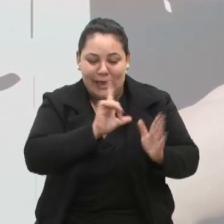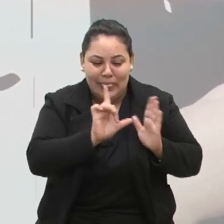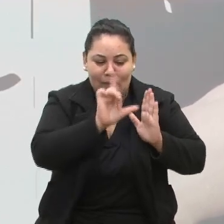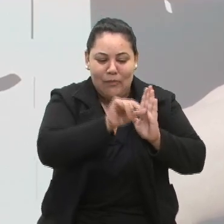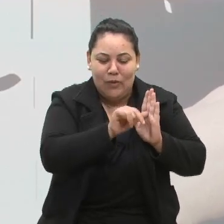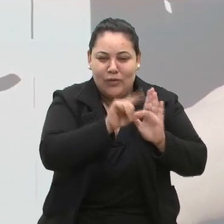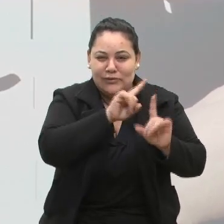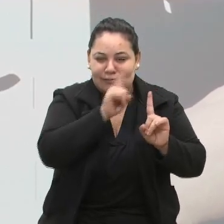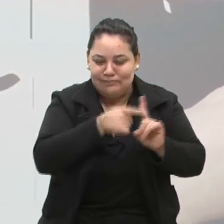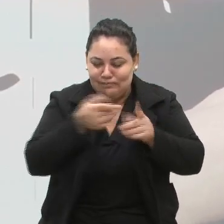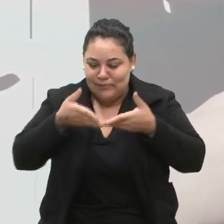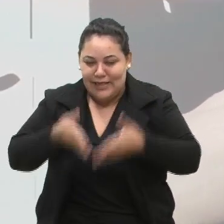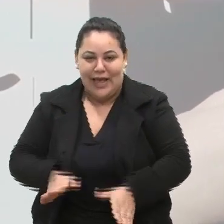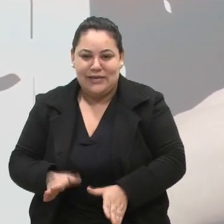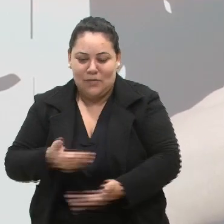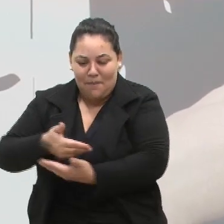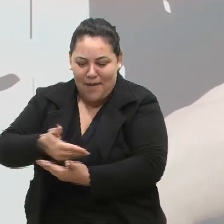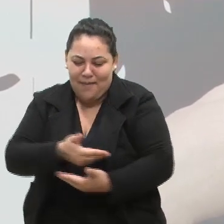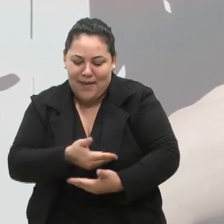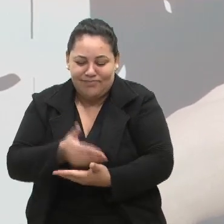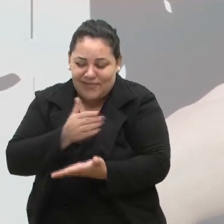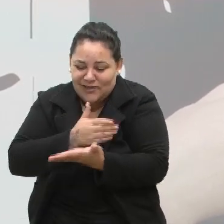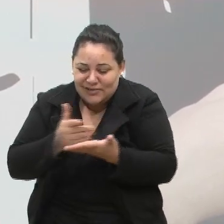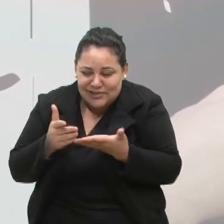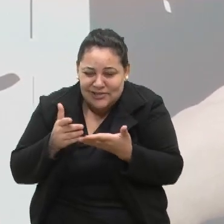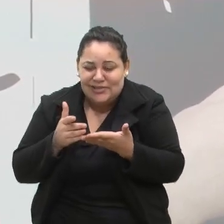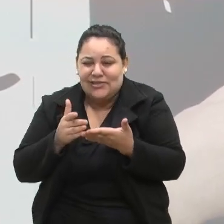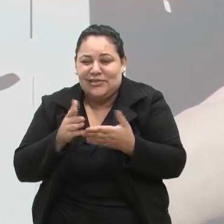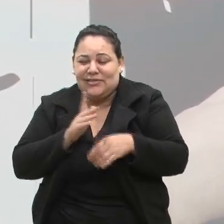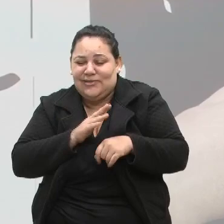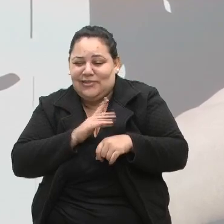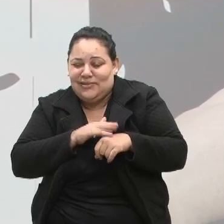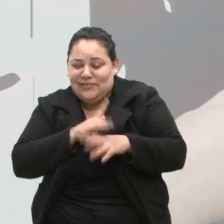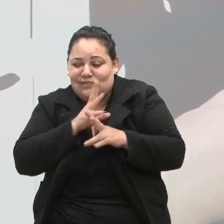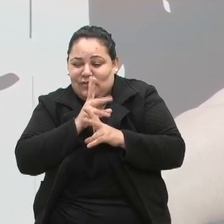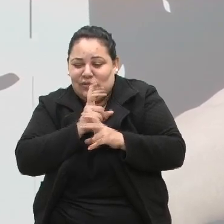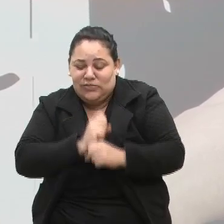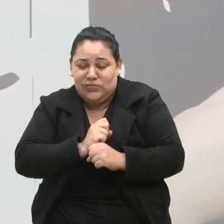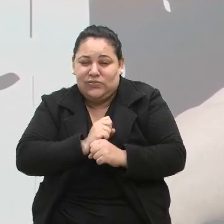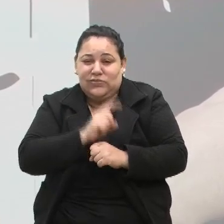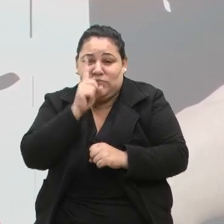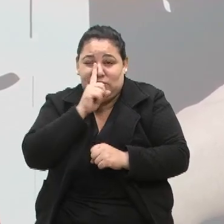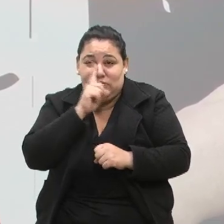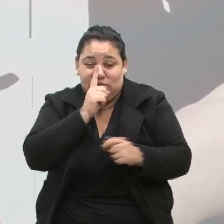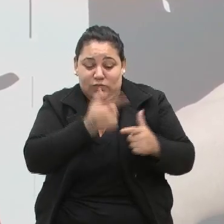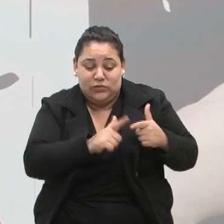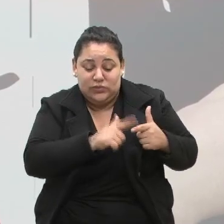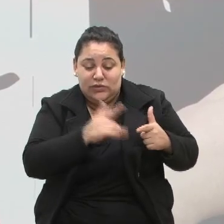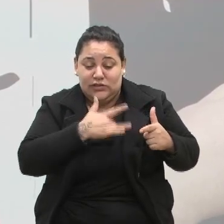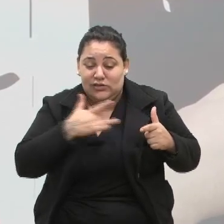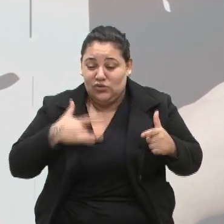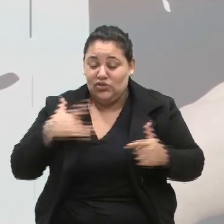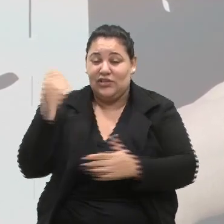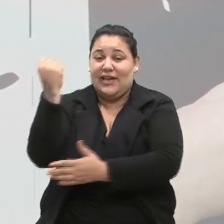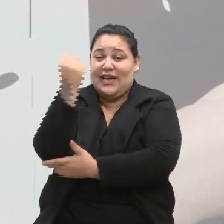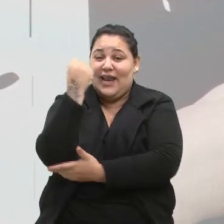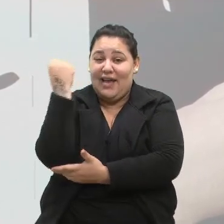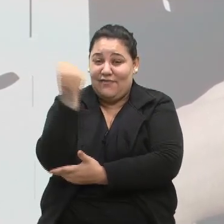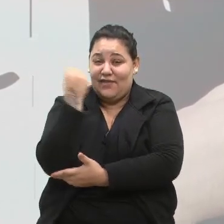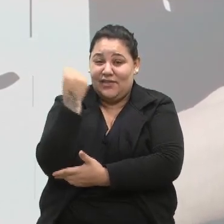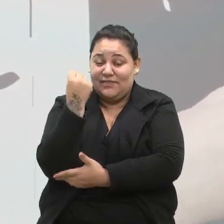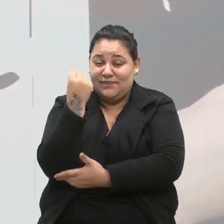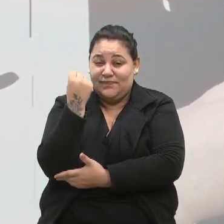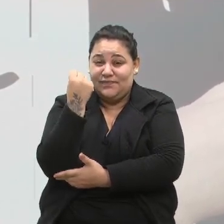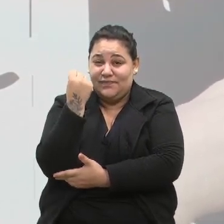seu filho. Essas mães estão com problema de saúde, é grave. Uma a